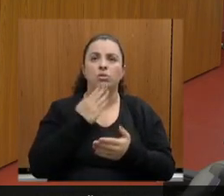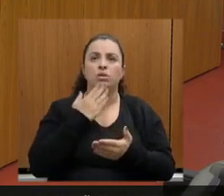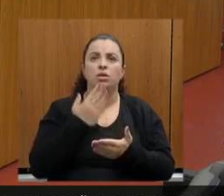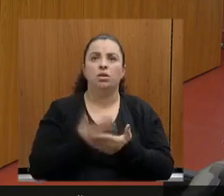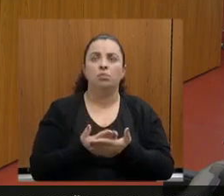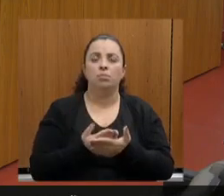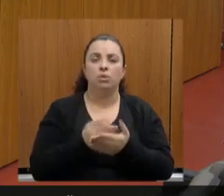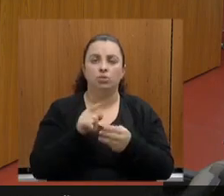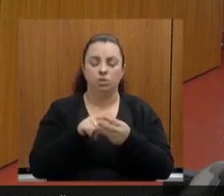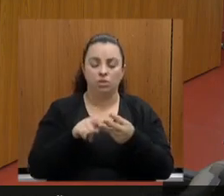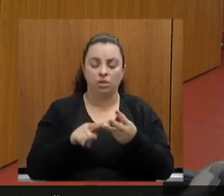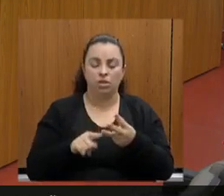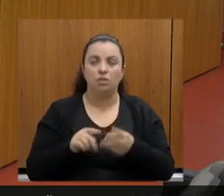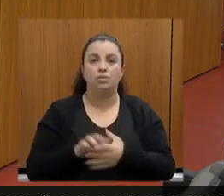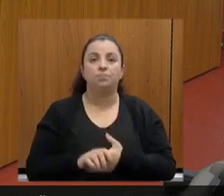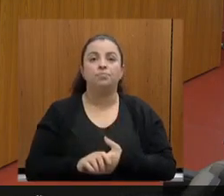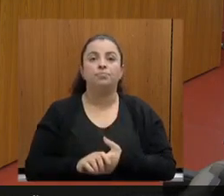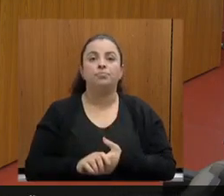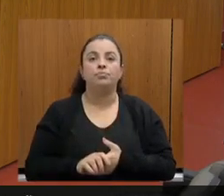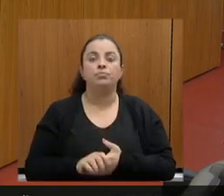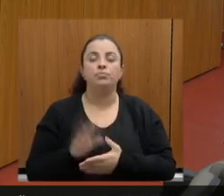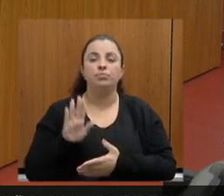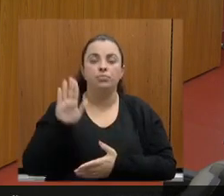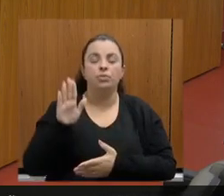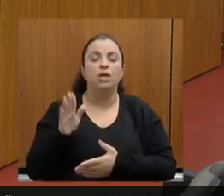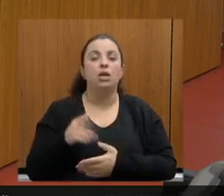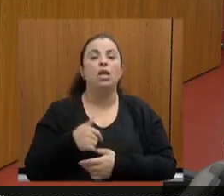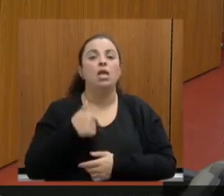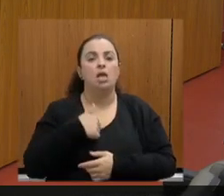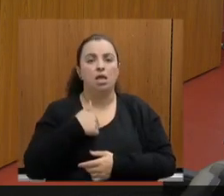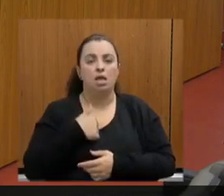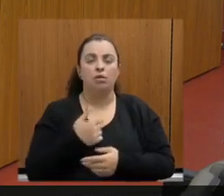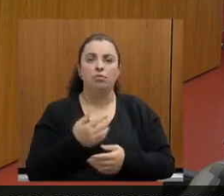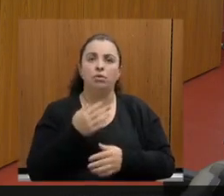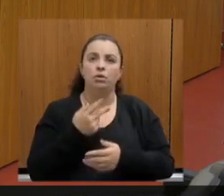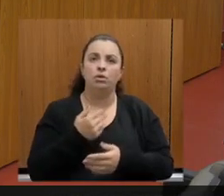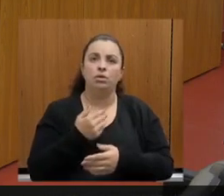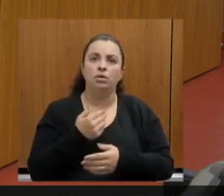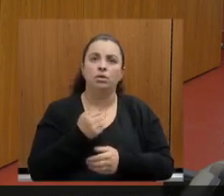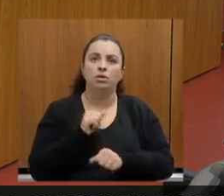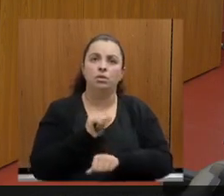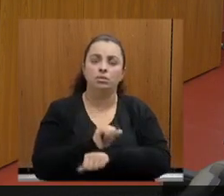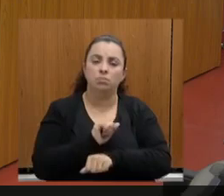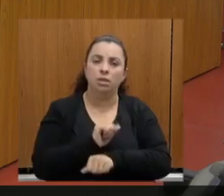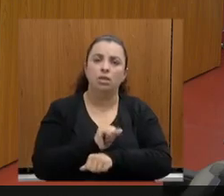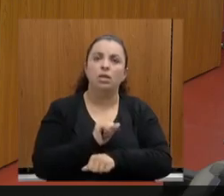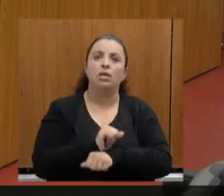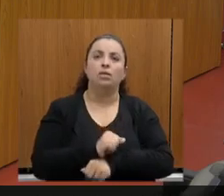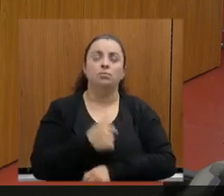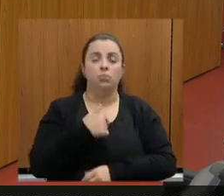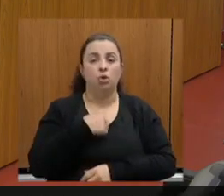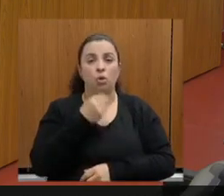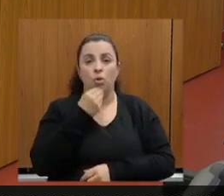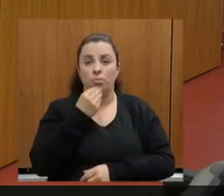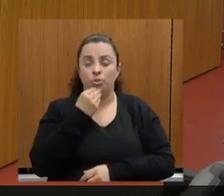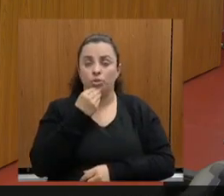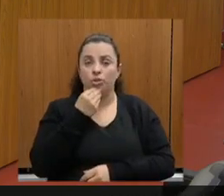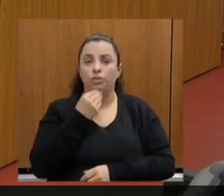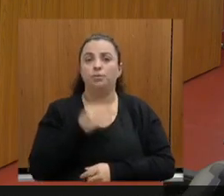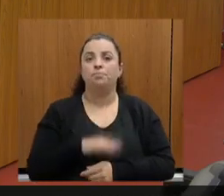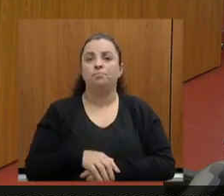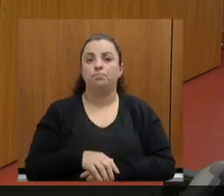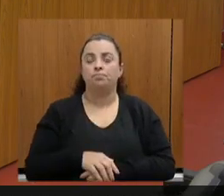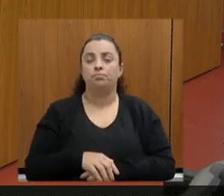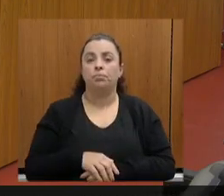deputada presidenta eu aguardei pacientemente eu poderia inclusive regimentalmente ter solicitado